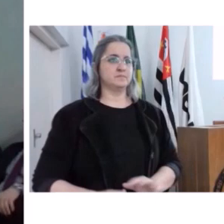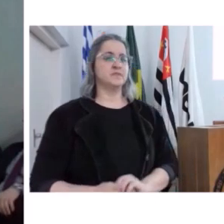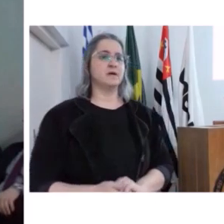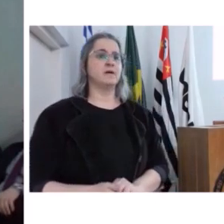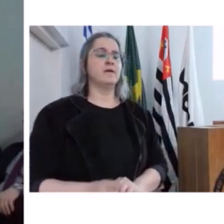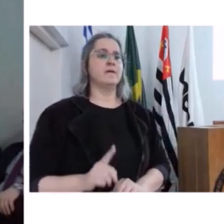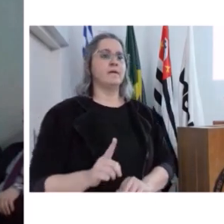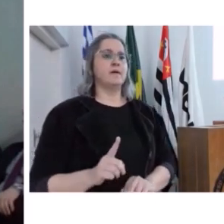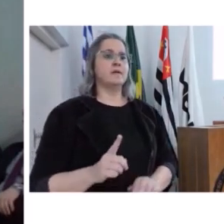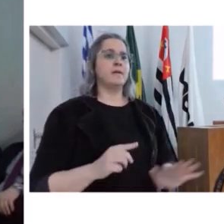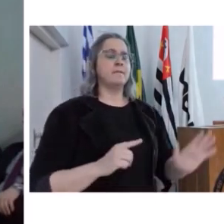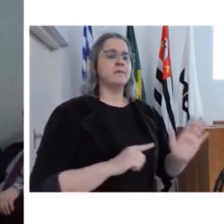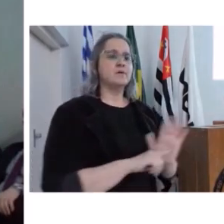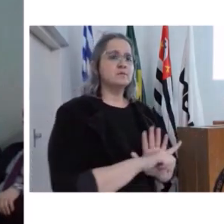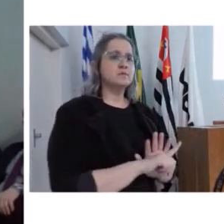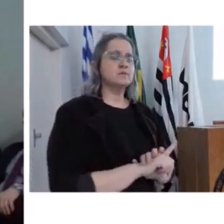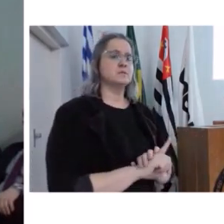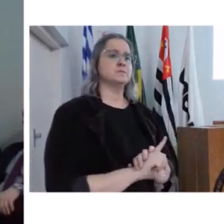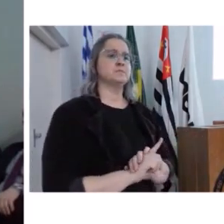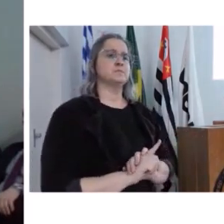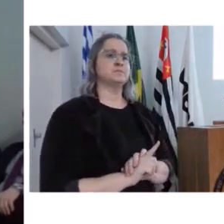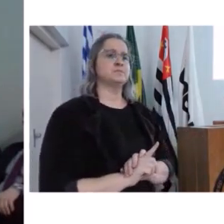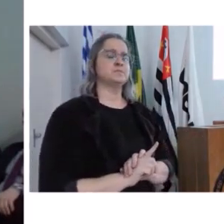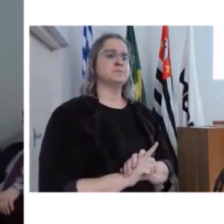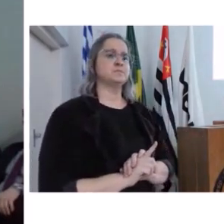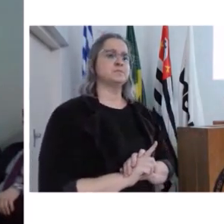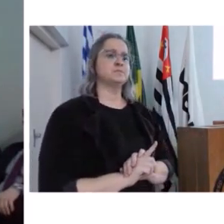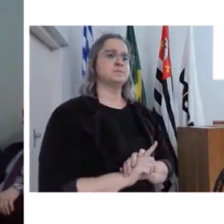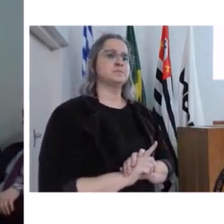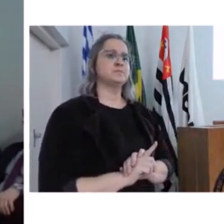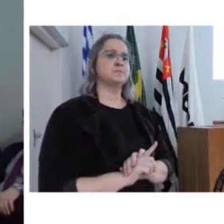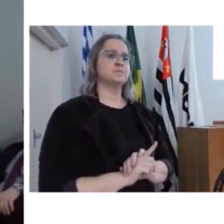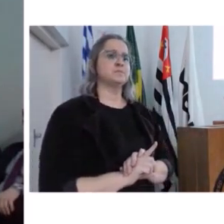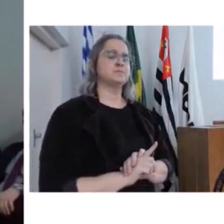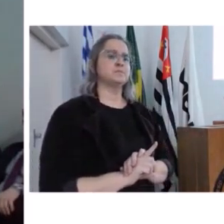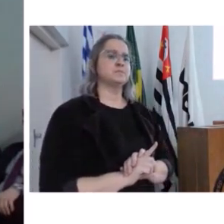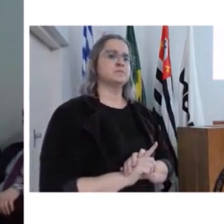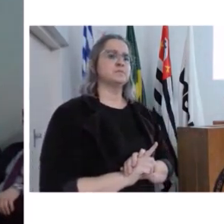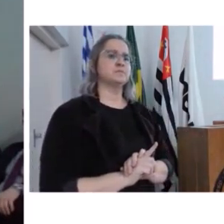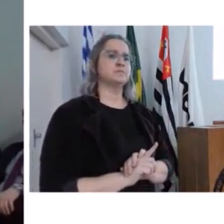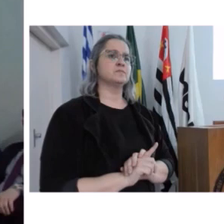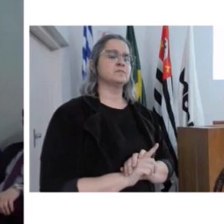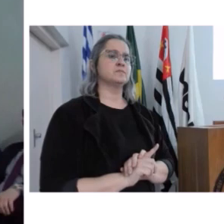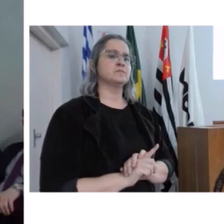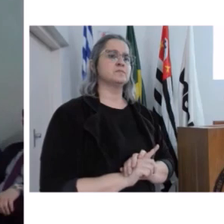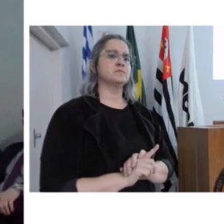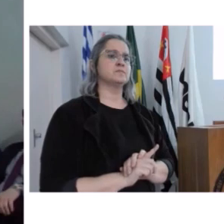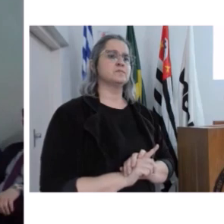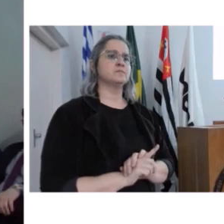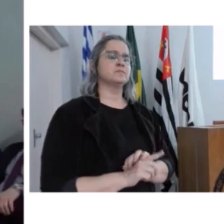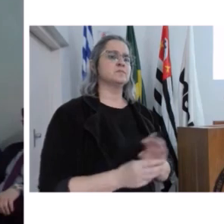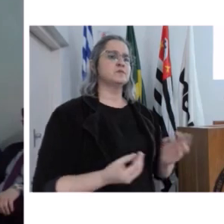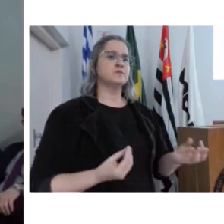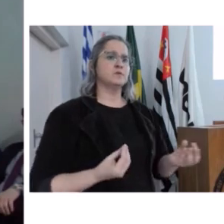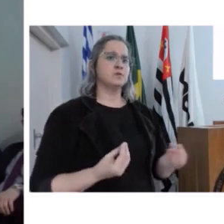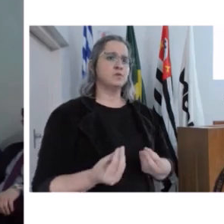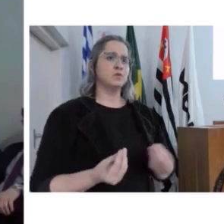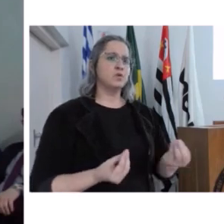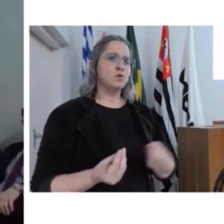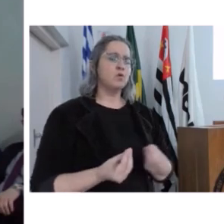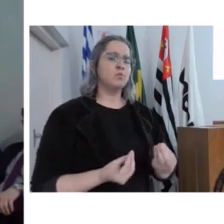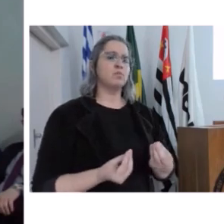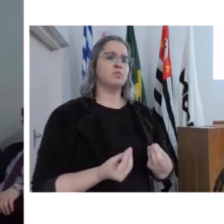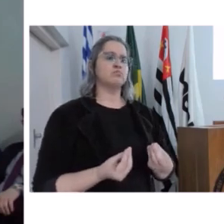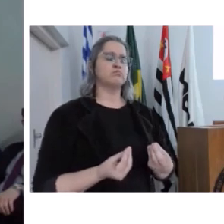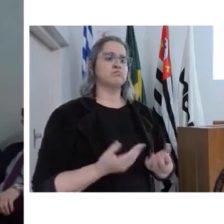dessa área, como é possível fazer uma especialidade, como conseguir fazer a